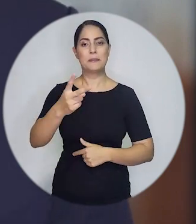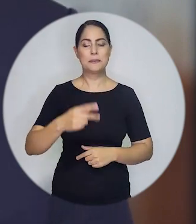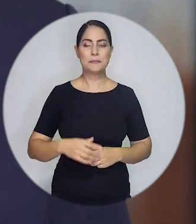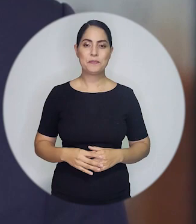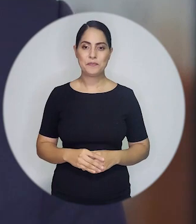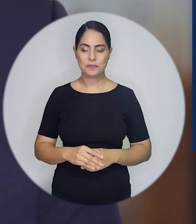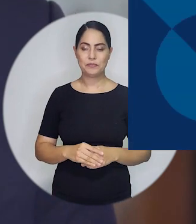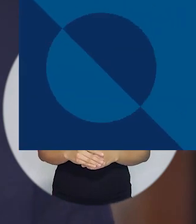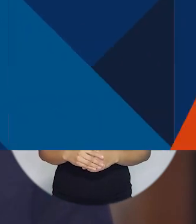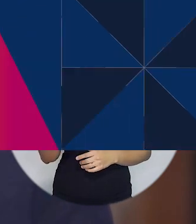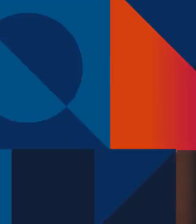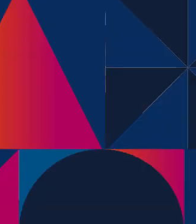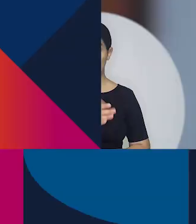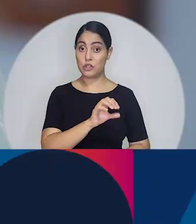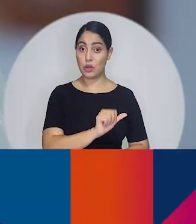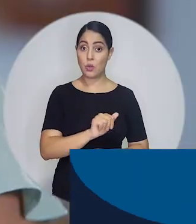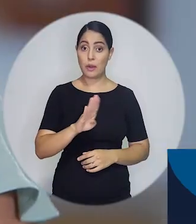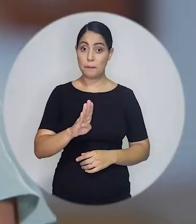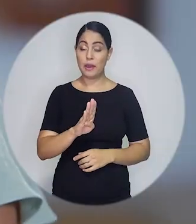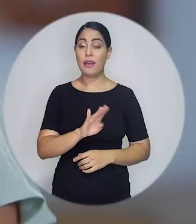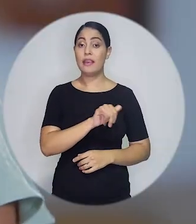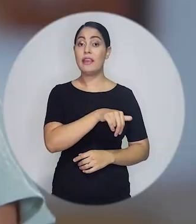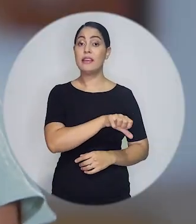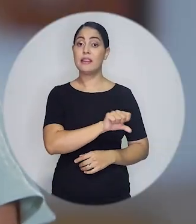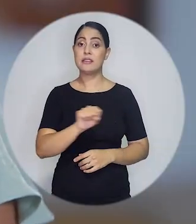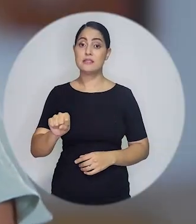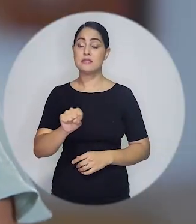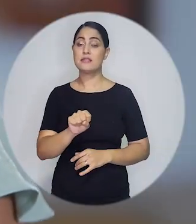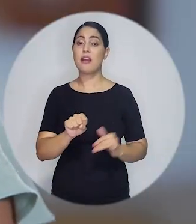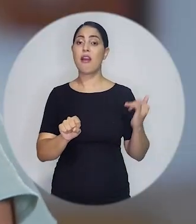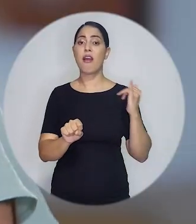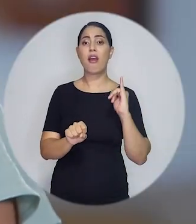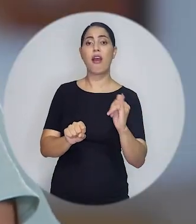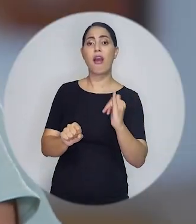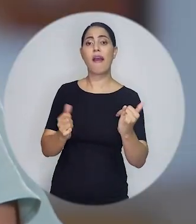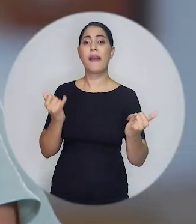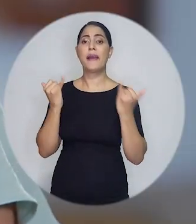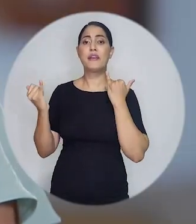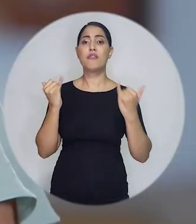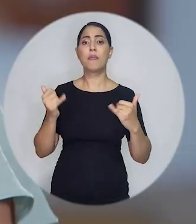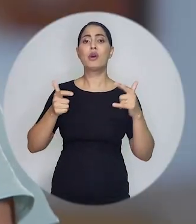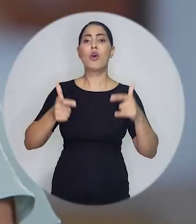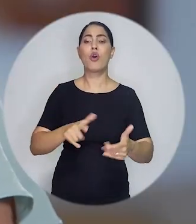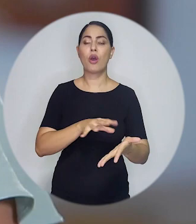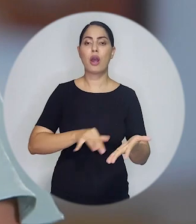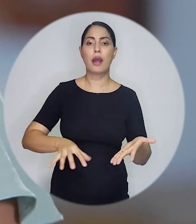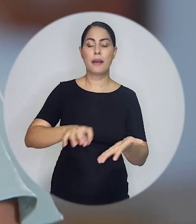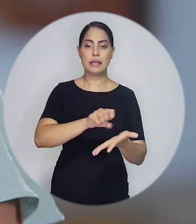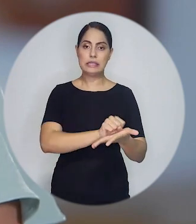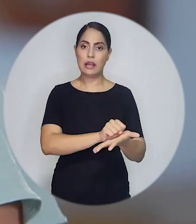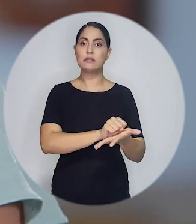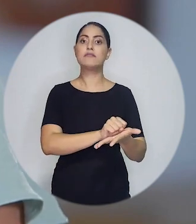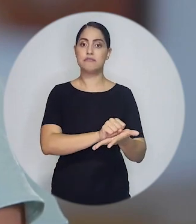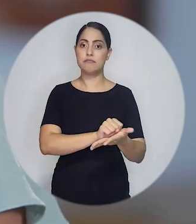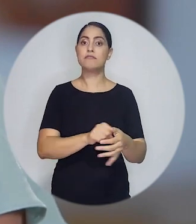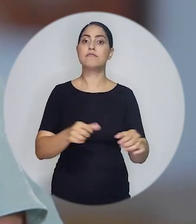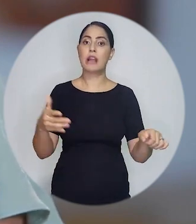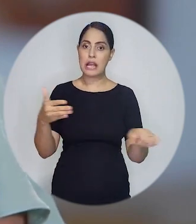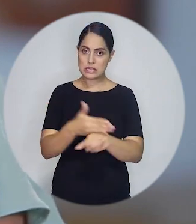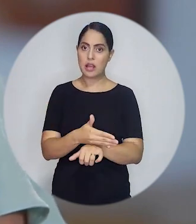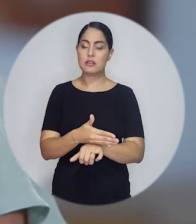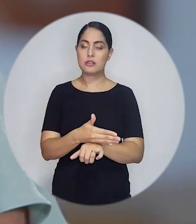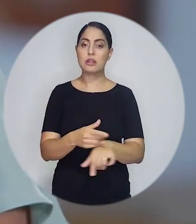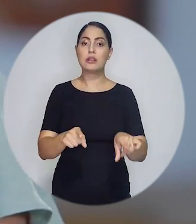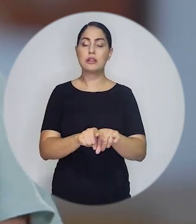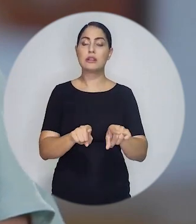advocacia nunca deixe de avançar. Após requerimento da OAB, o INSS passou a disponibilizar informações armazenadas em